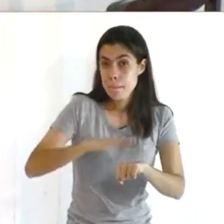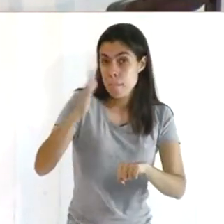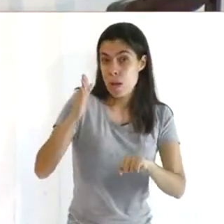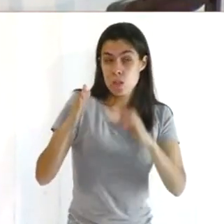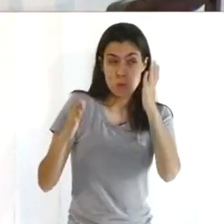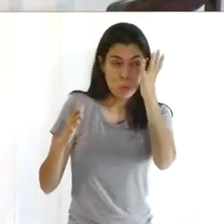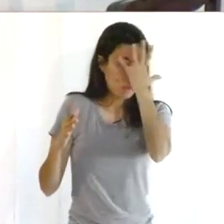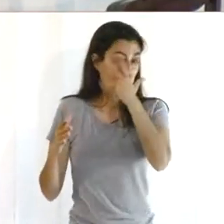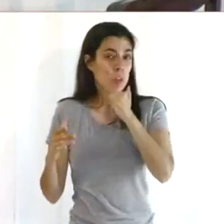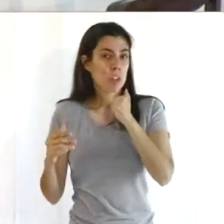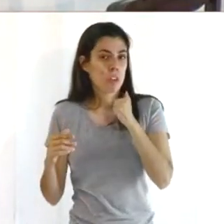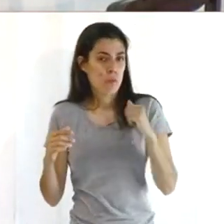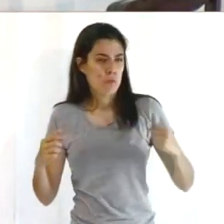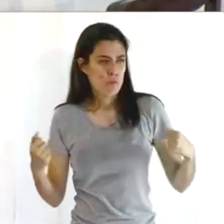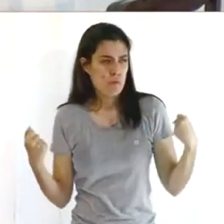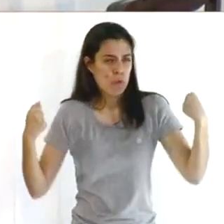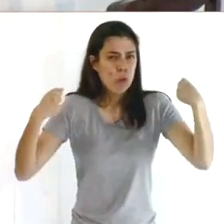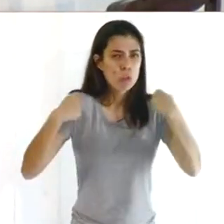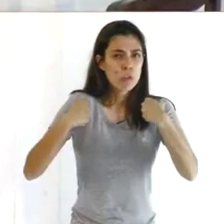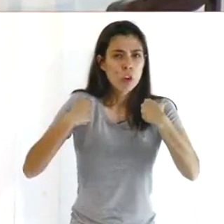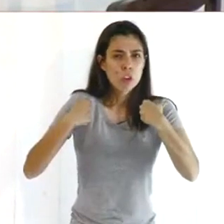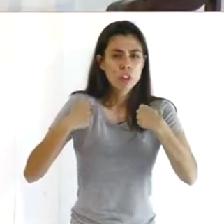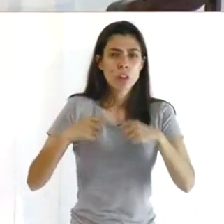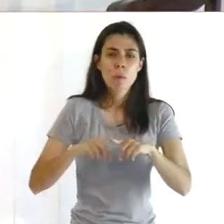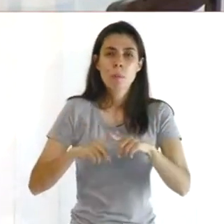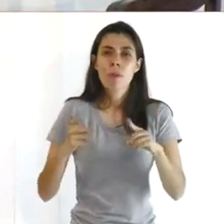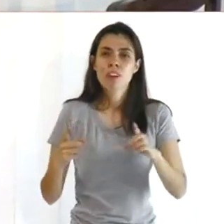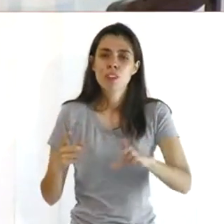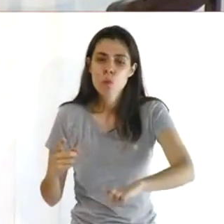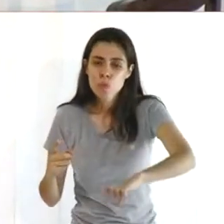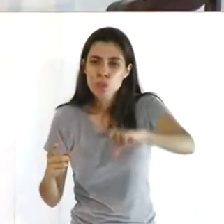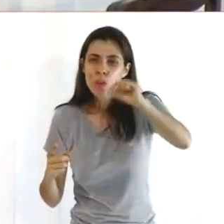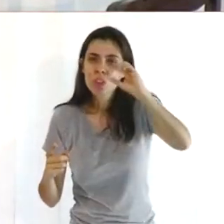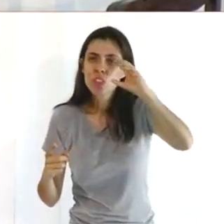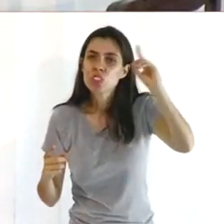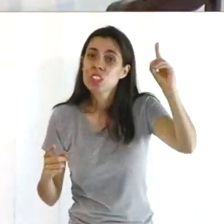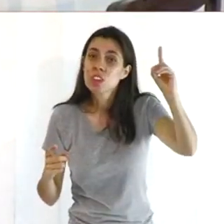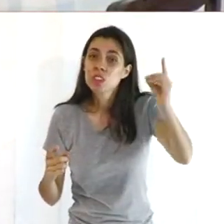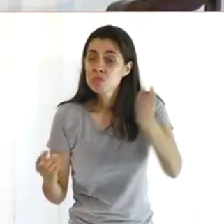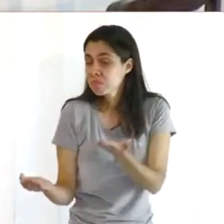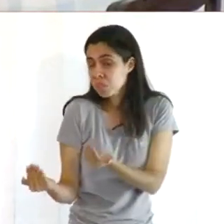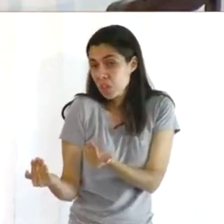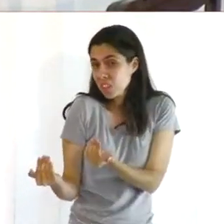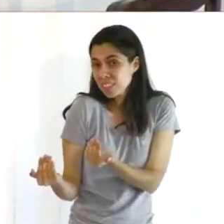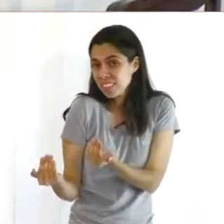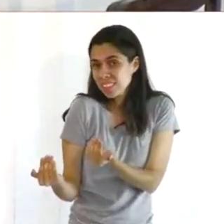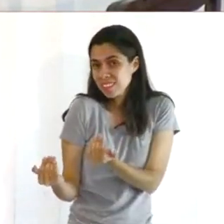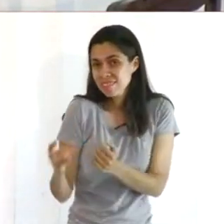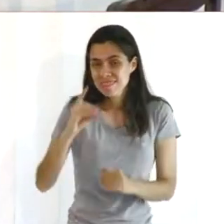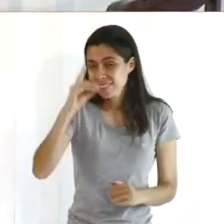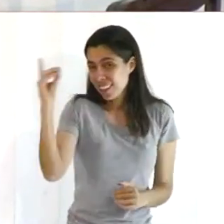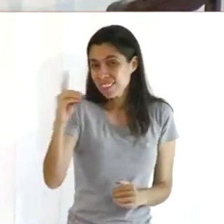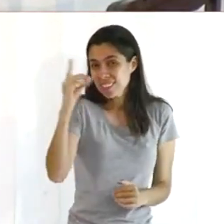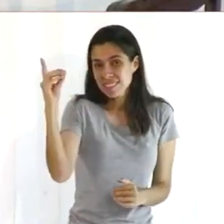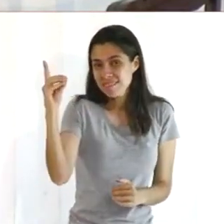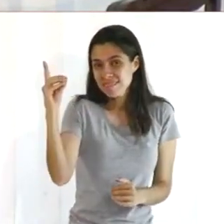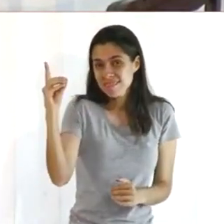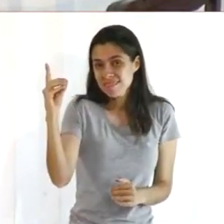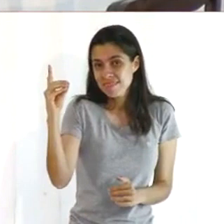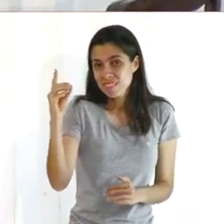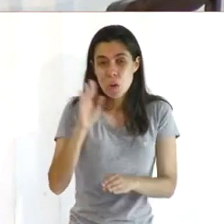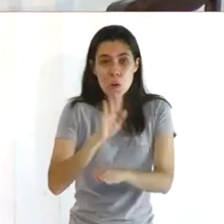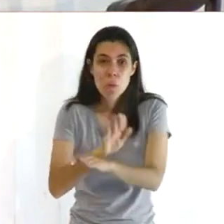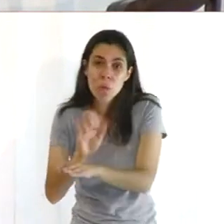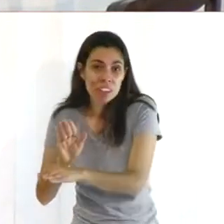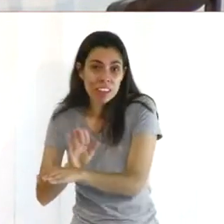o coração. E certamente o escolhido de Deus era Davi, o jovem Davi, que apacentava o rebanho do